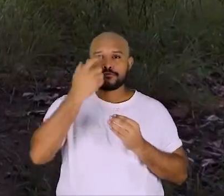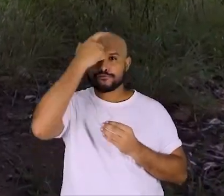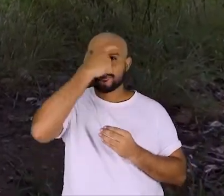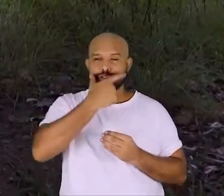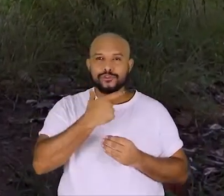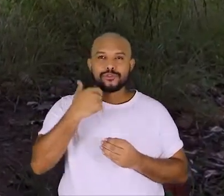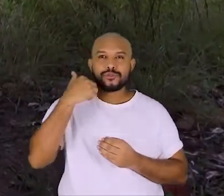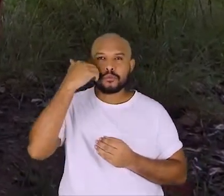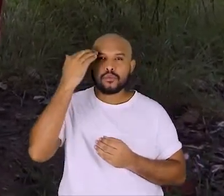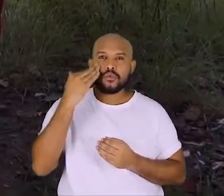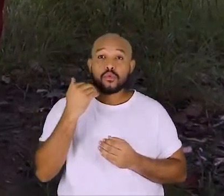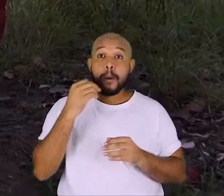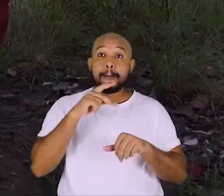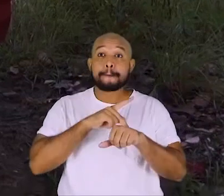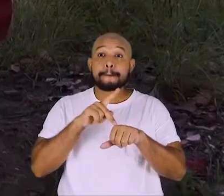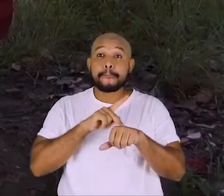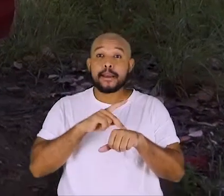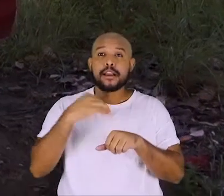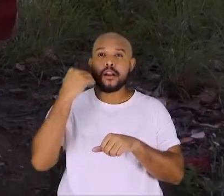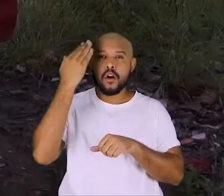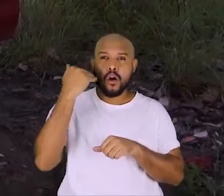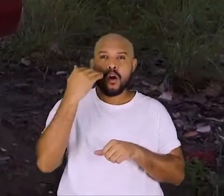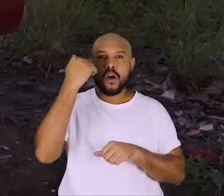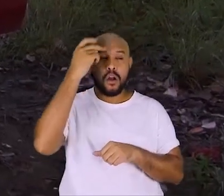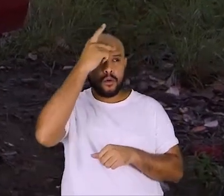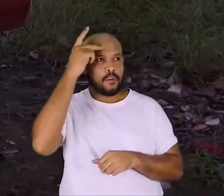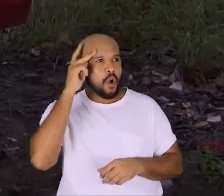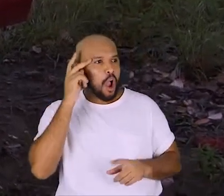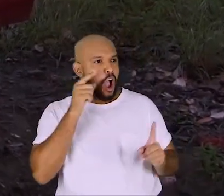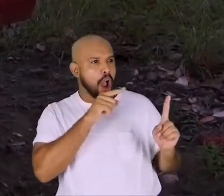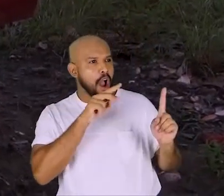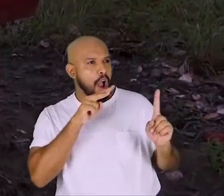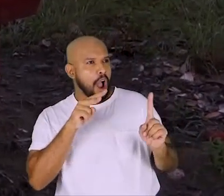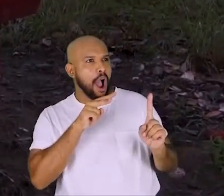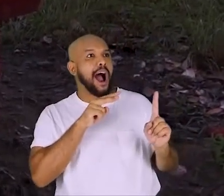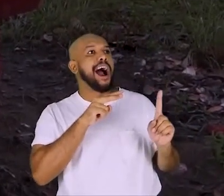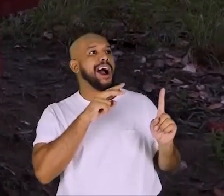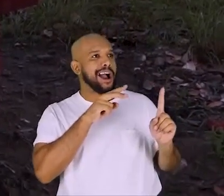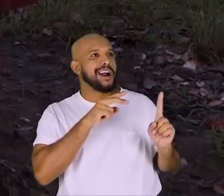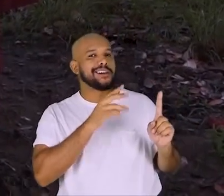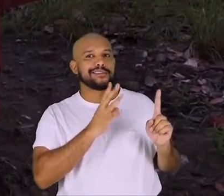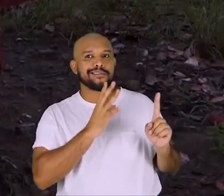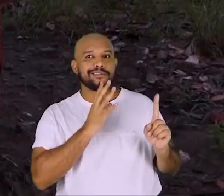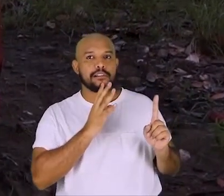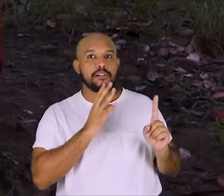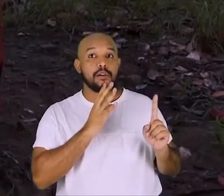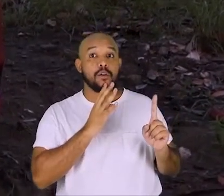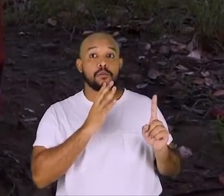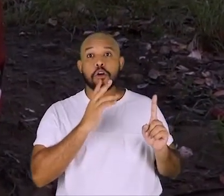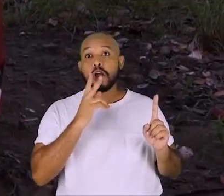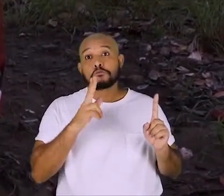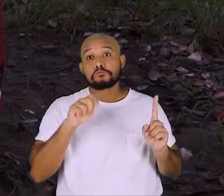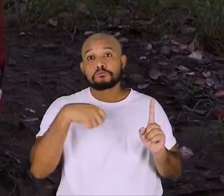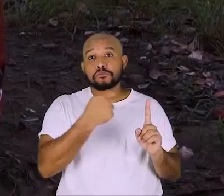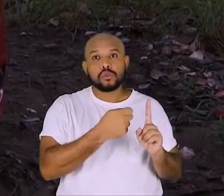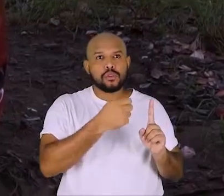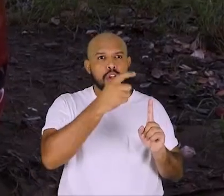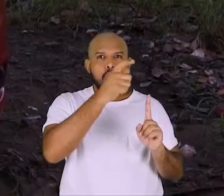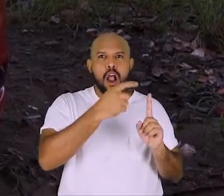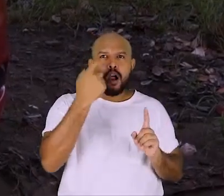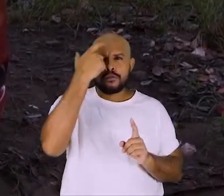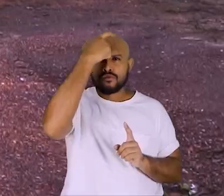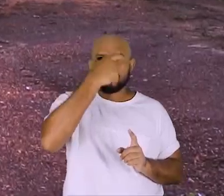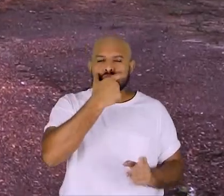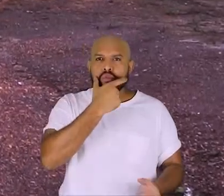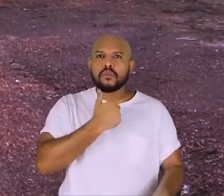virou um símbolo dele mesmo. Então, né? Então ele colocou o meu nome disso, né?